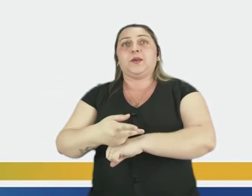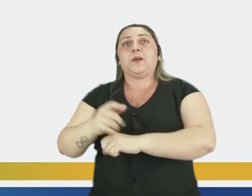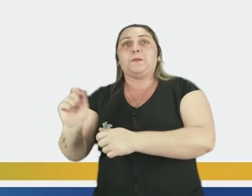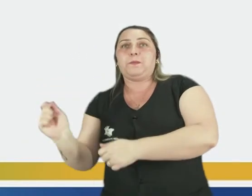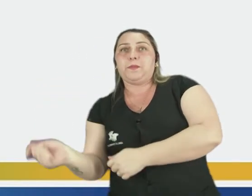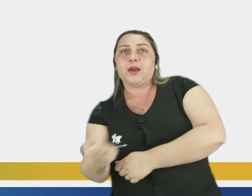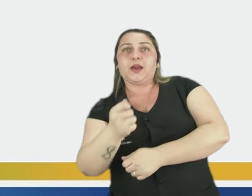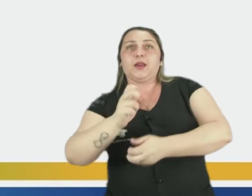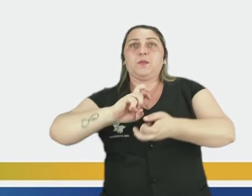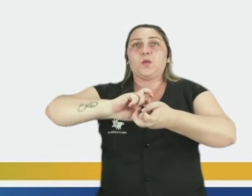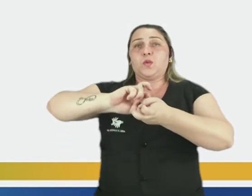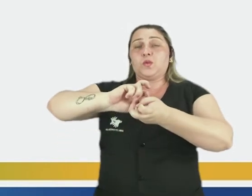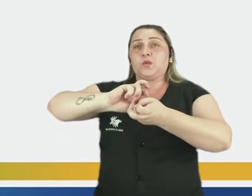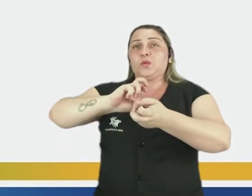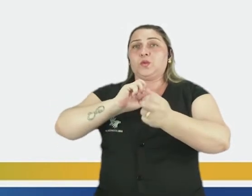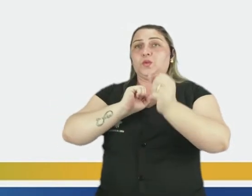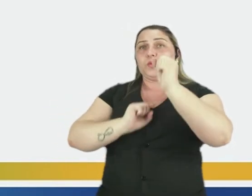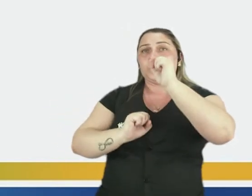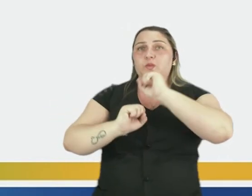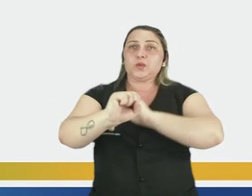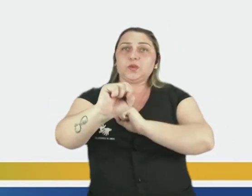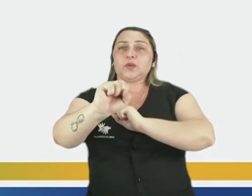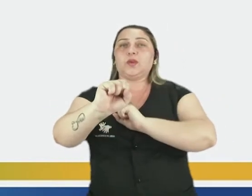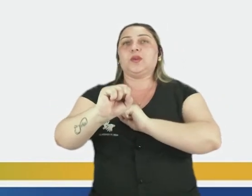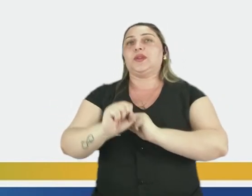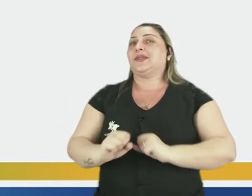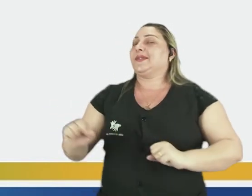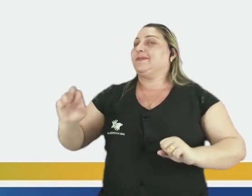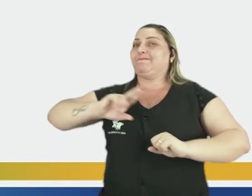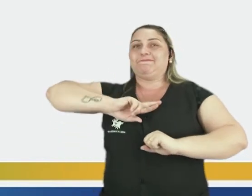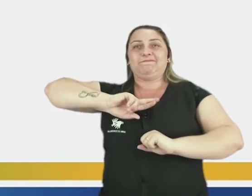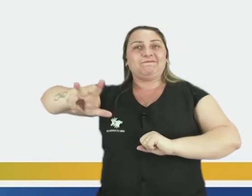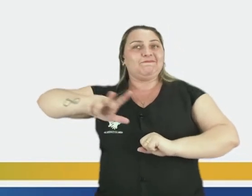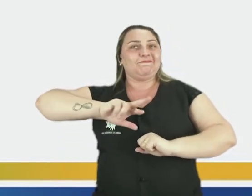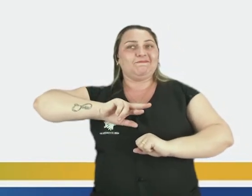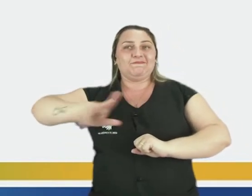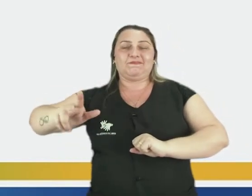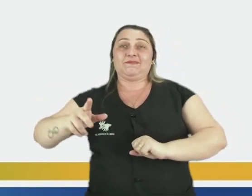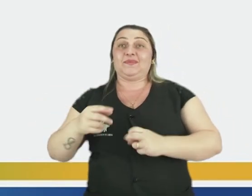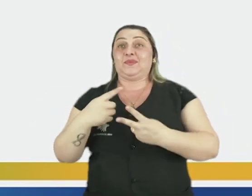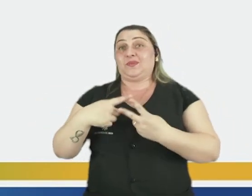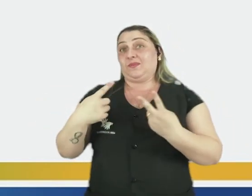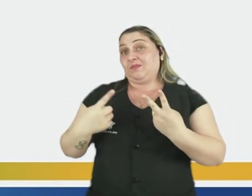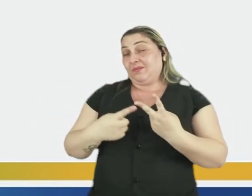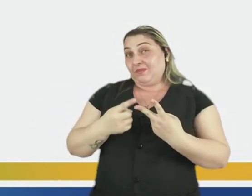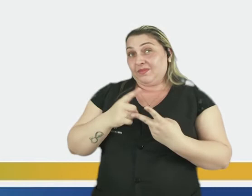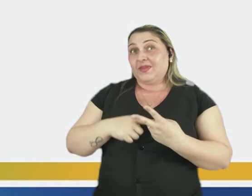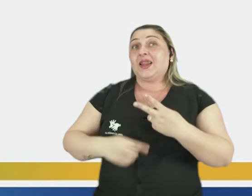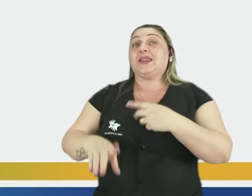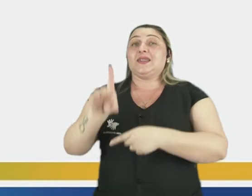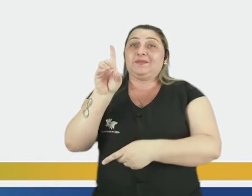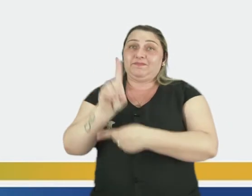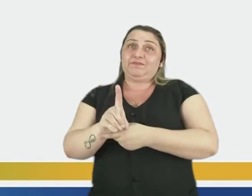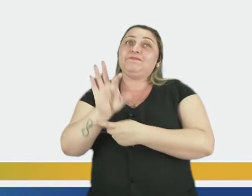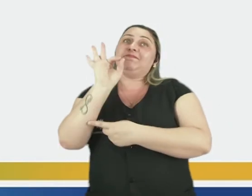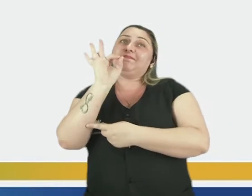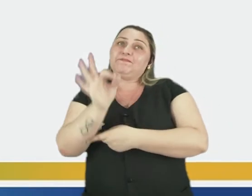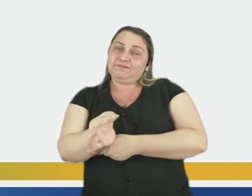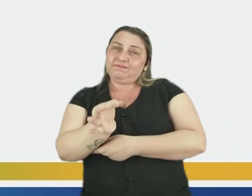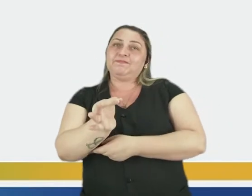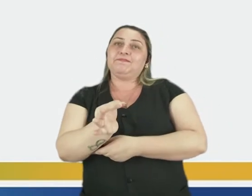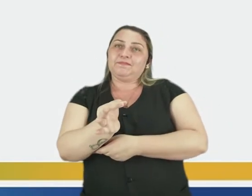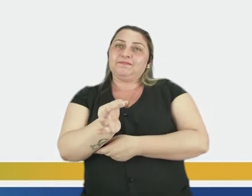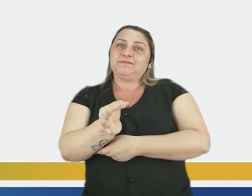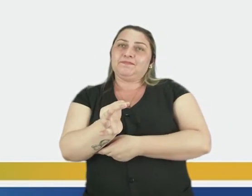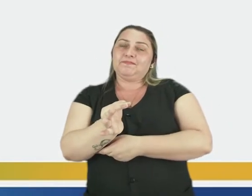beisebol, judô e taekwondo. Então a gente pode ver que, mesmo que por eliminação, a letra D foram esportes